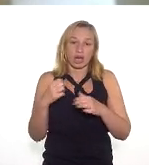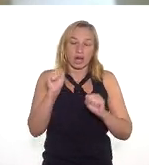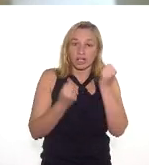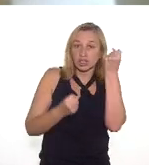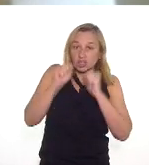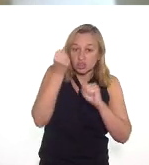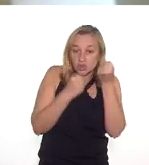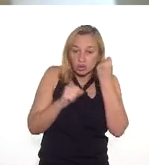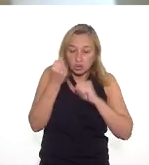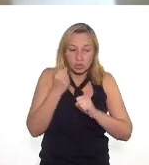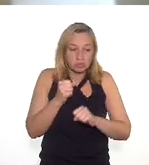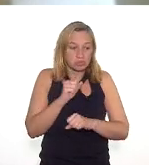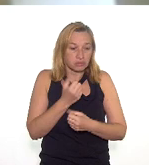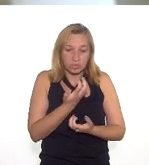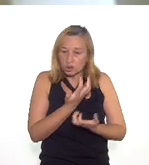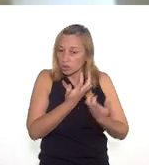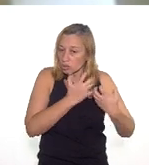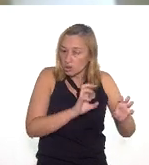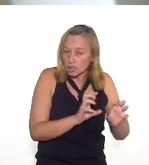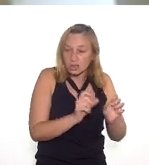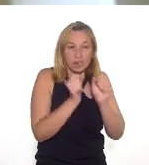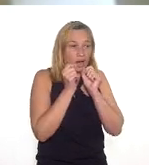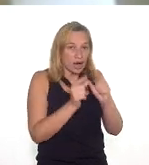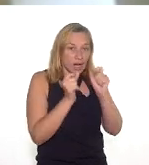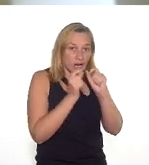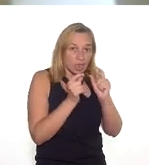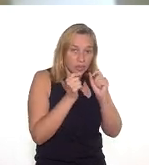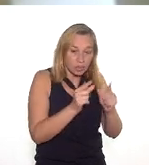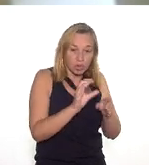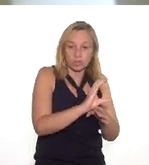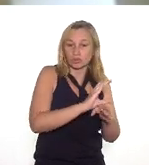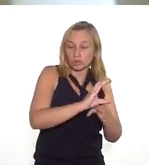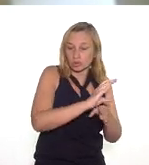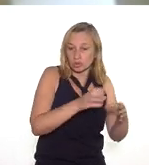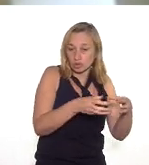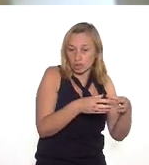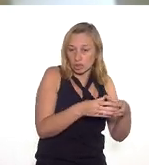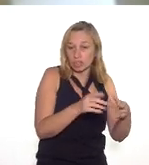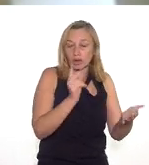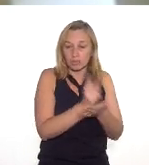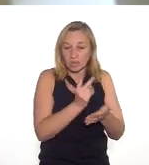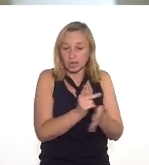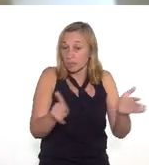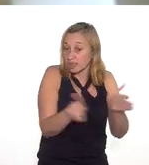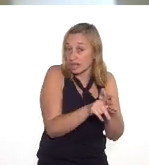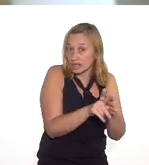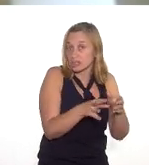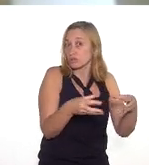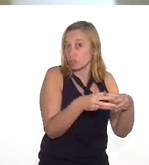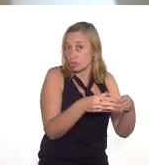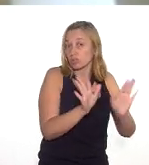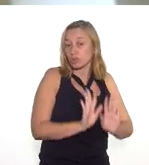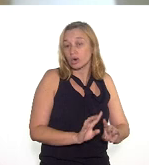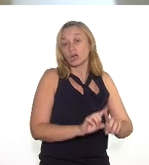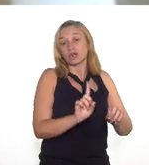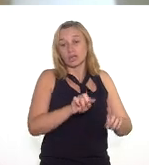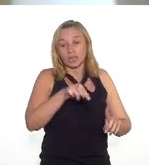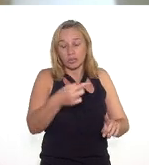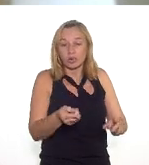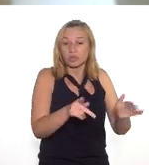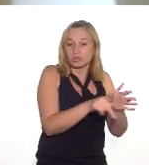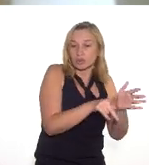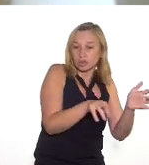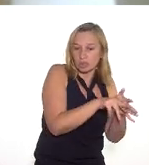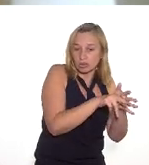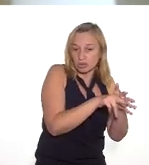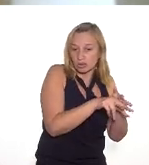conselho, a indústria reclamou desse conselho, apesar de participar dele, né? E logo depois a resolução